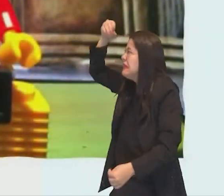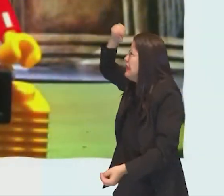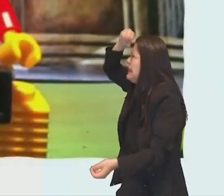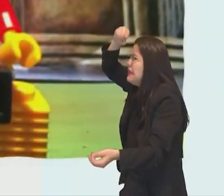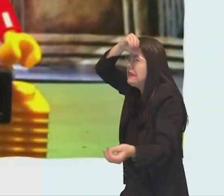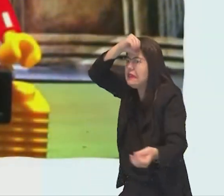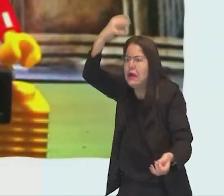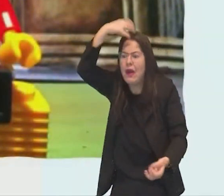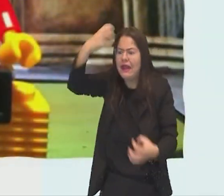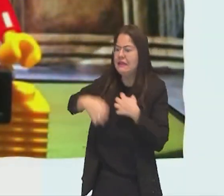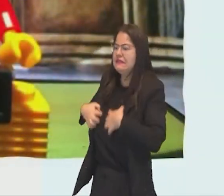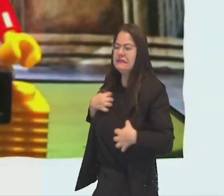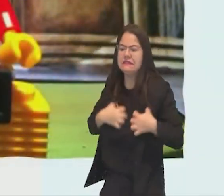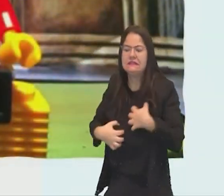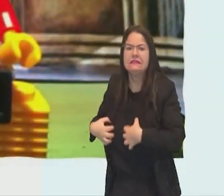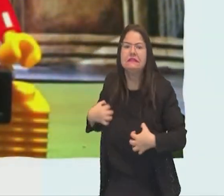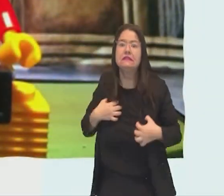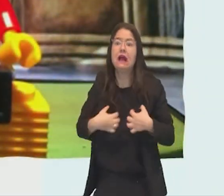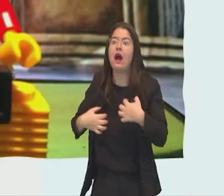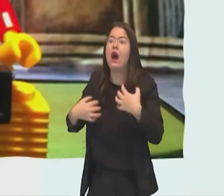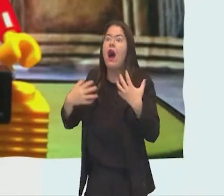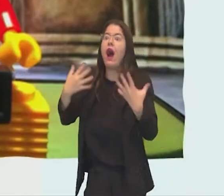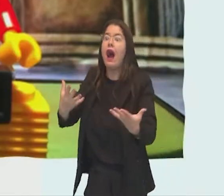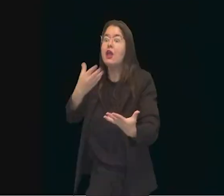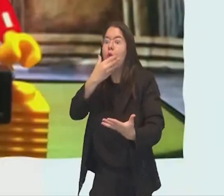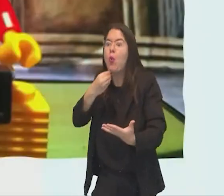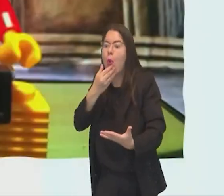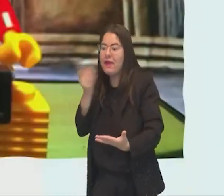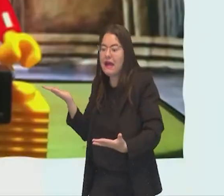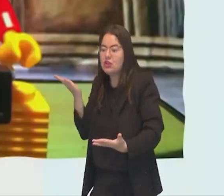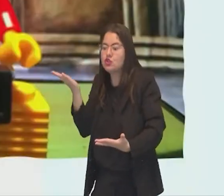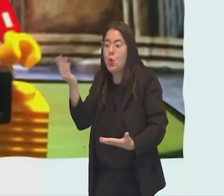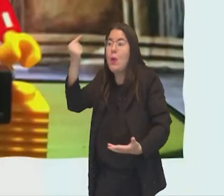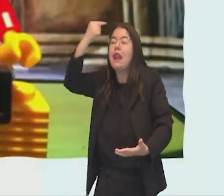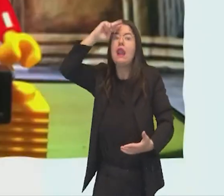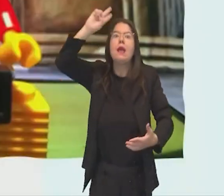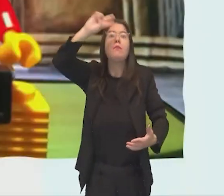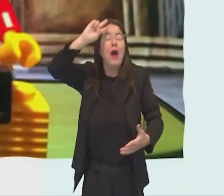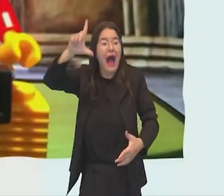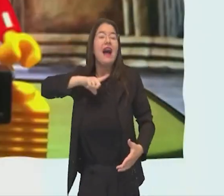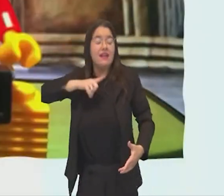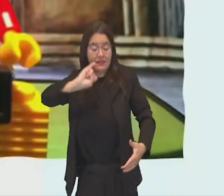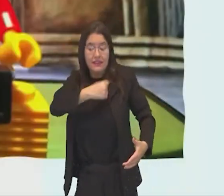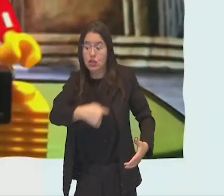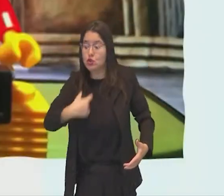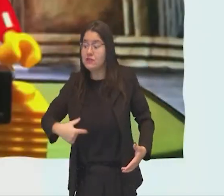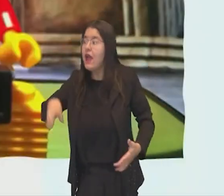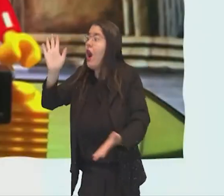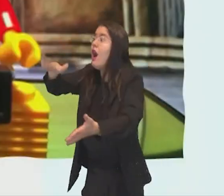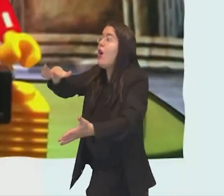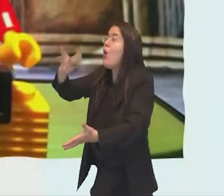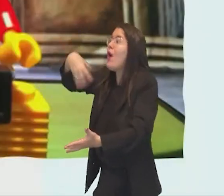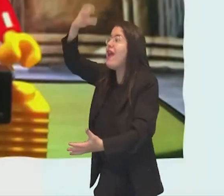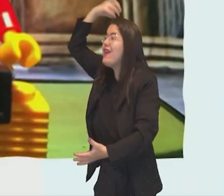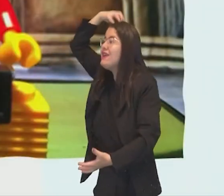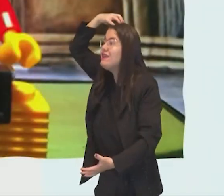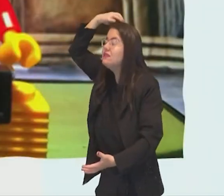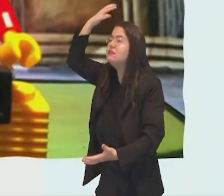ficou agoniado. E aí o copeiro lembrou daquele rapaz lá da prisão e foi lá: ó, meu